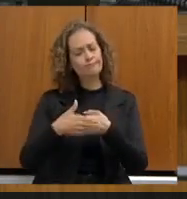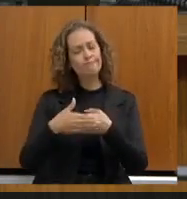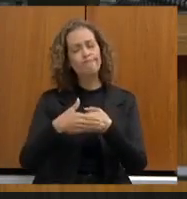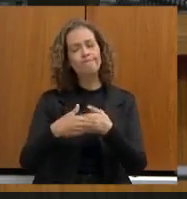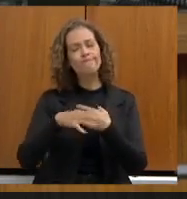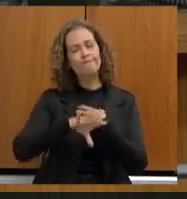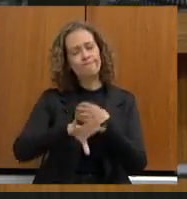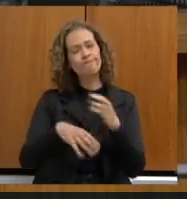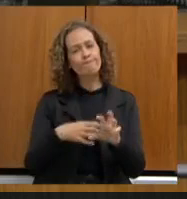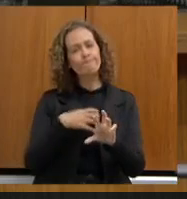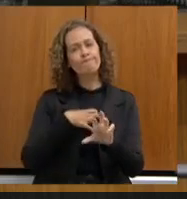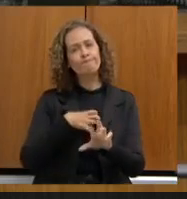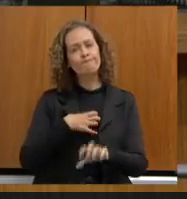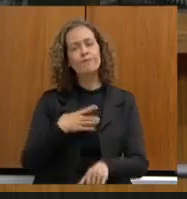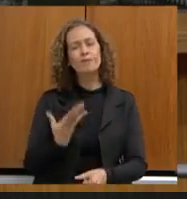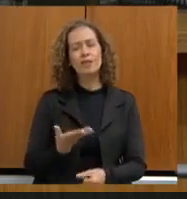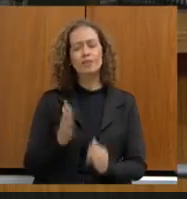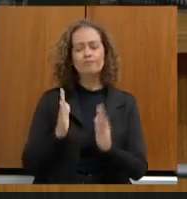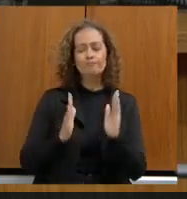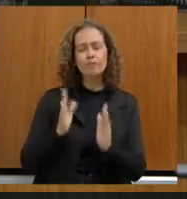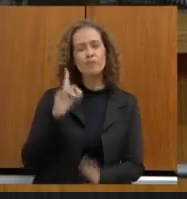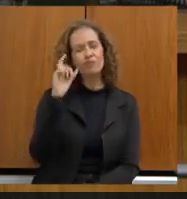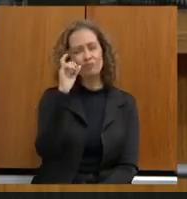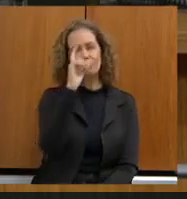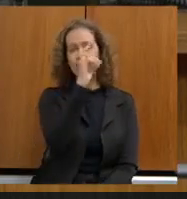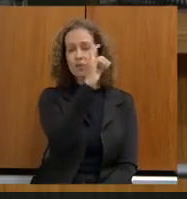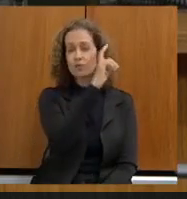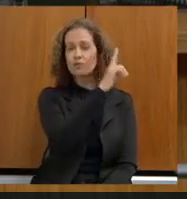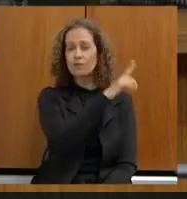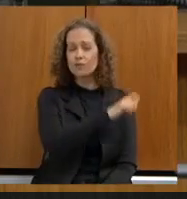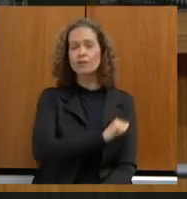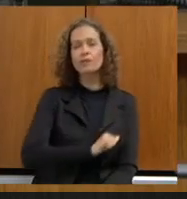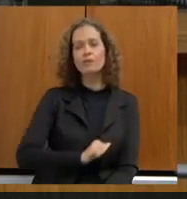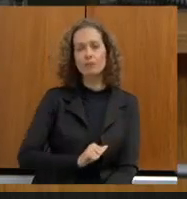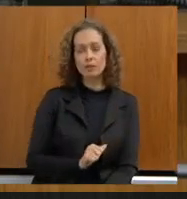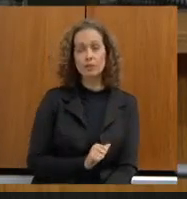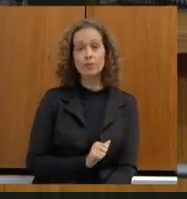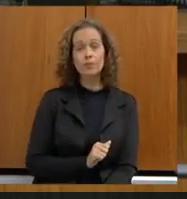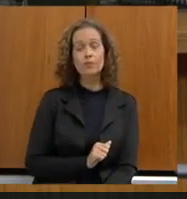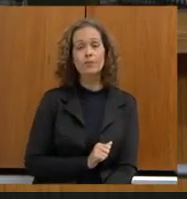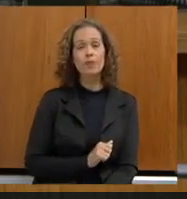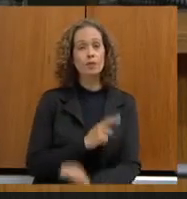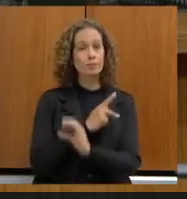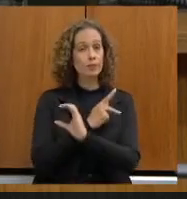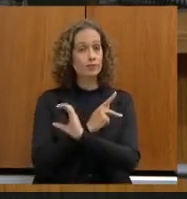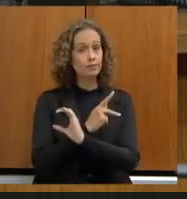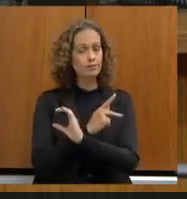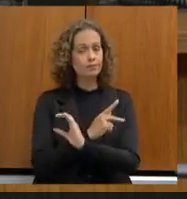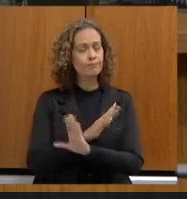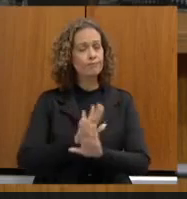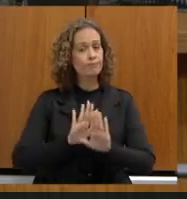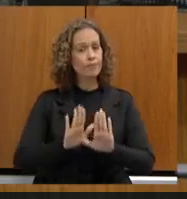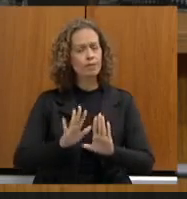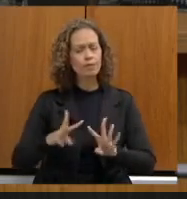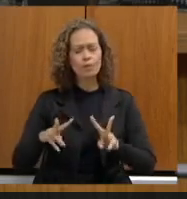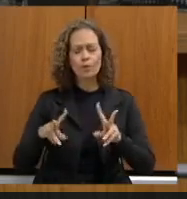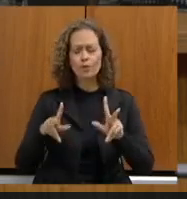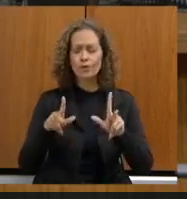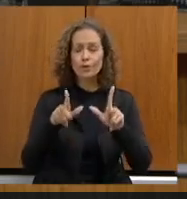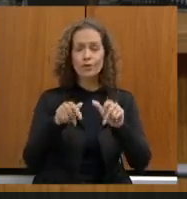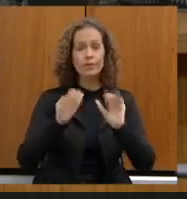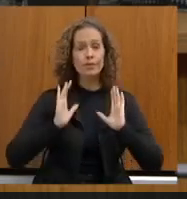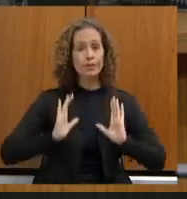por esse momento difícil pelo qual atravessa não só Polícia Civil mas o estado Minas Gerais e todos os